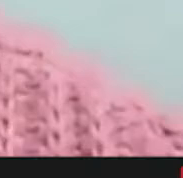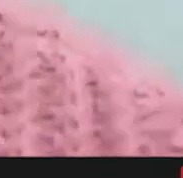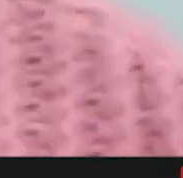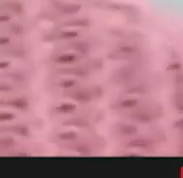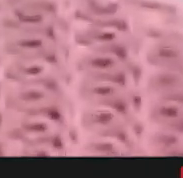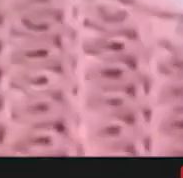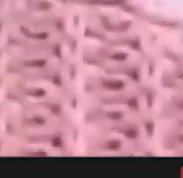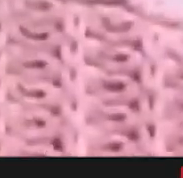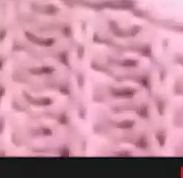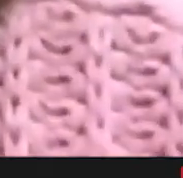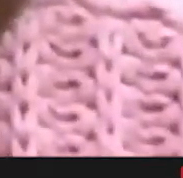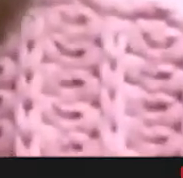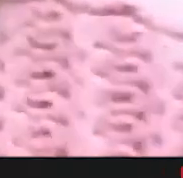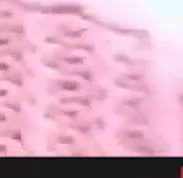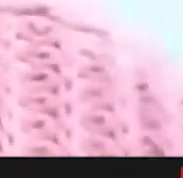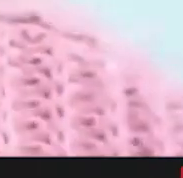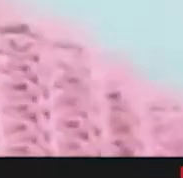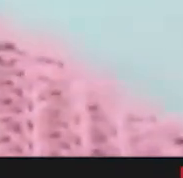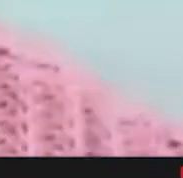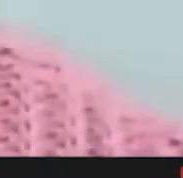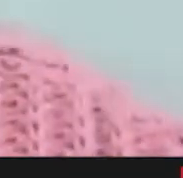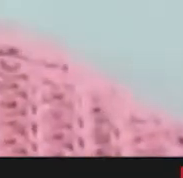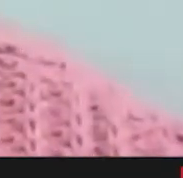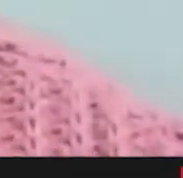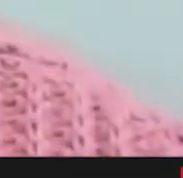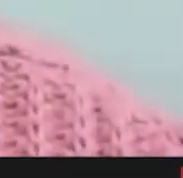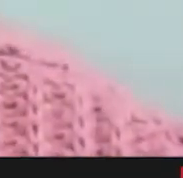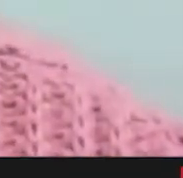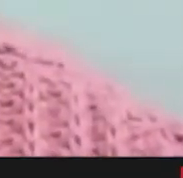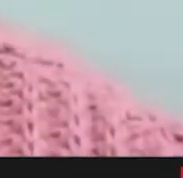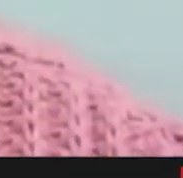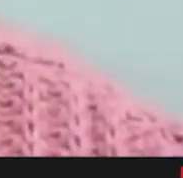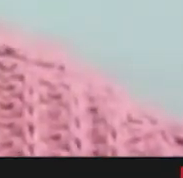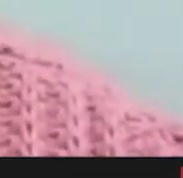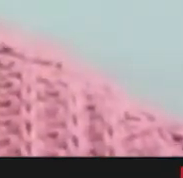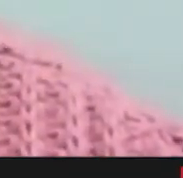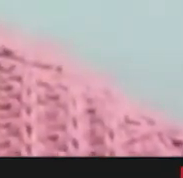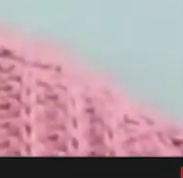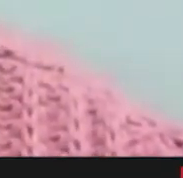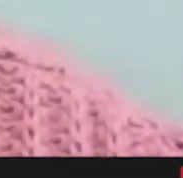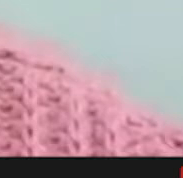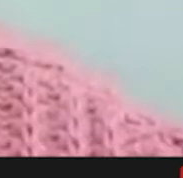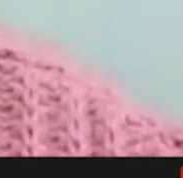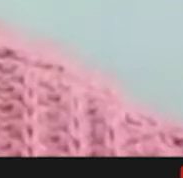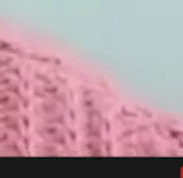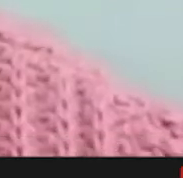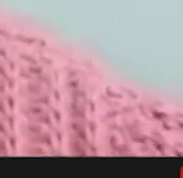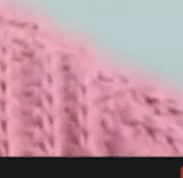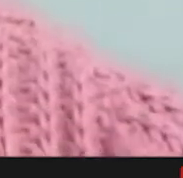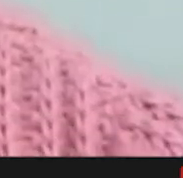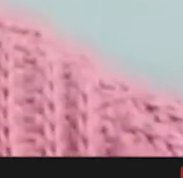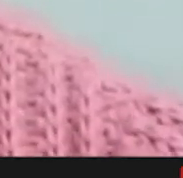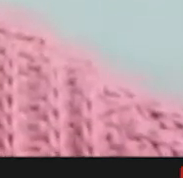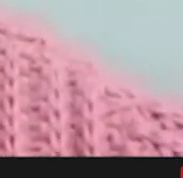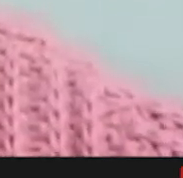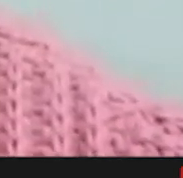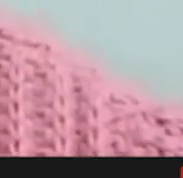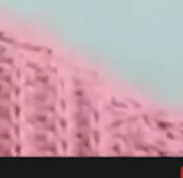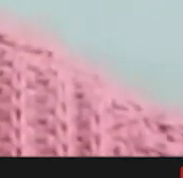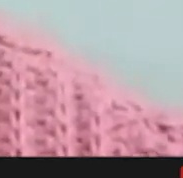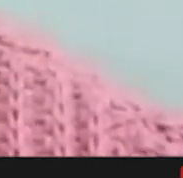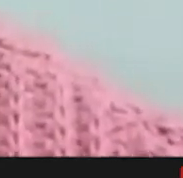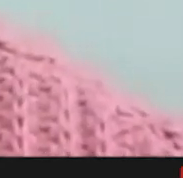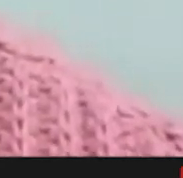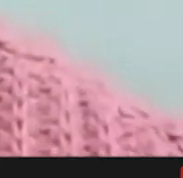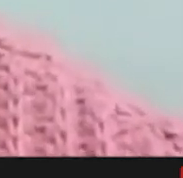quero evidenciar com esses números inicialmente, né? Eu não estou aqui para fazer o papel da instituição, não me cabe fazer